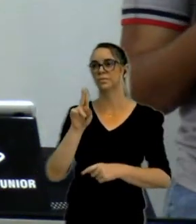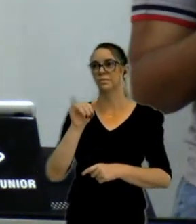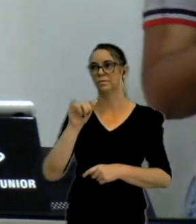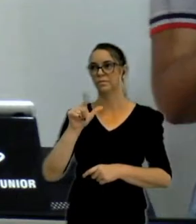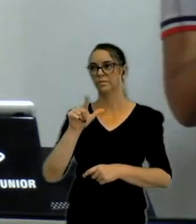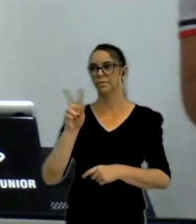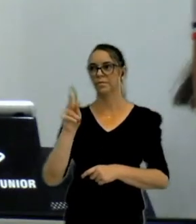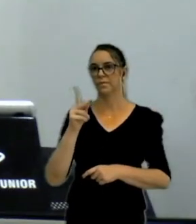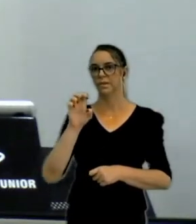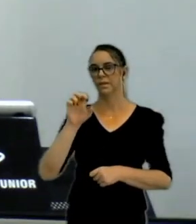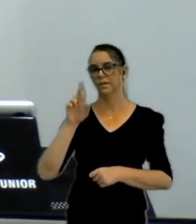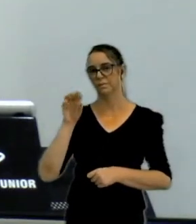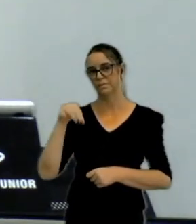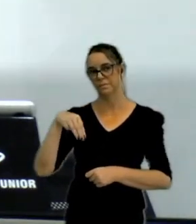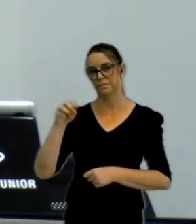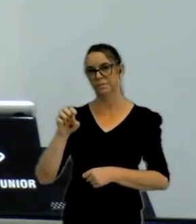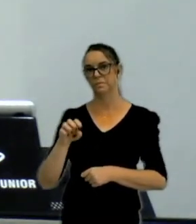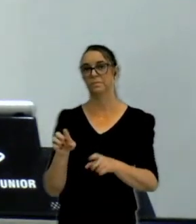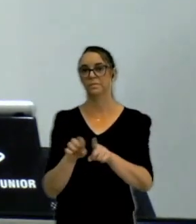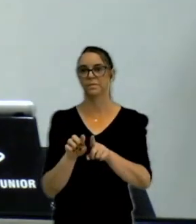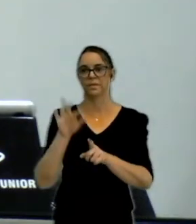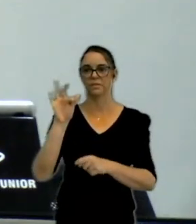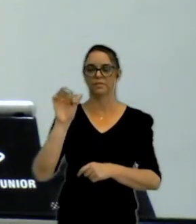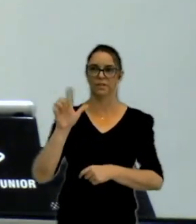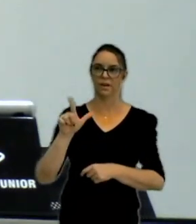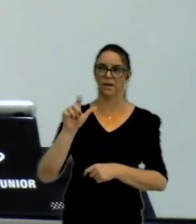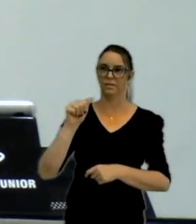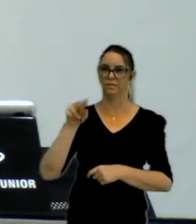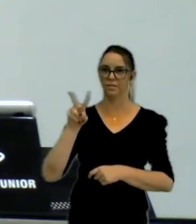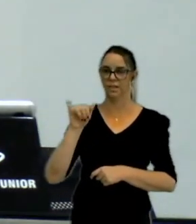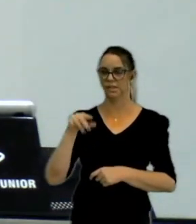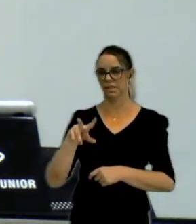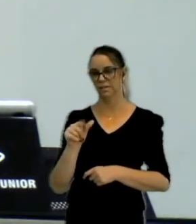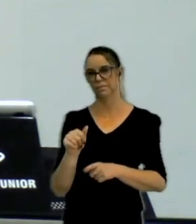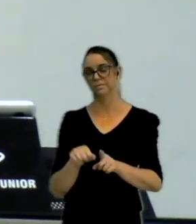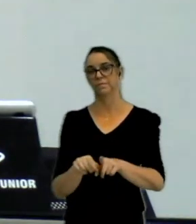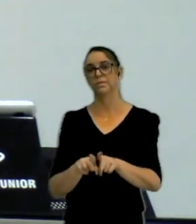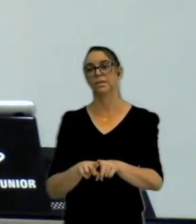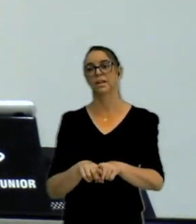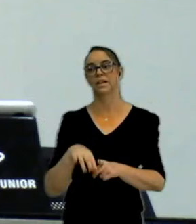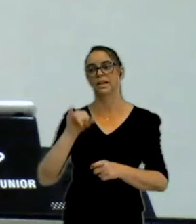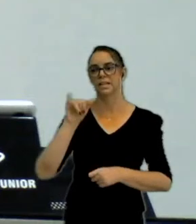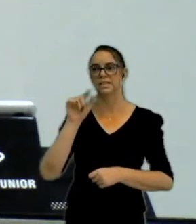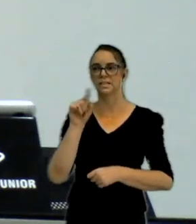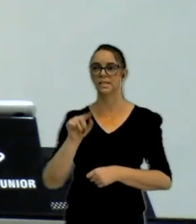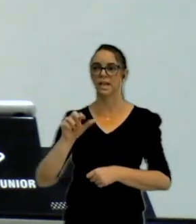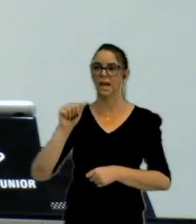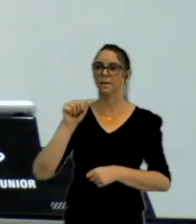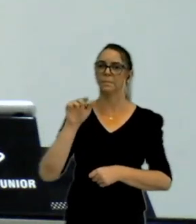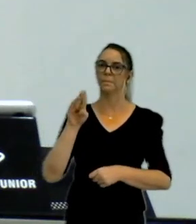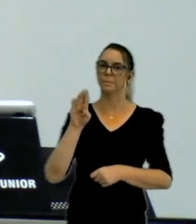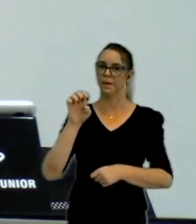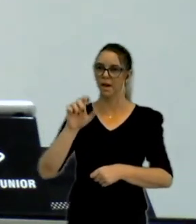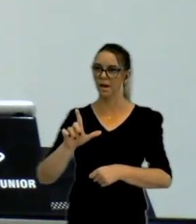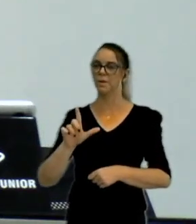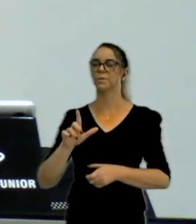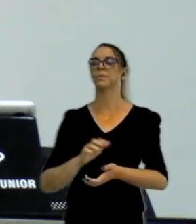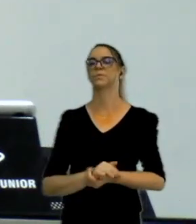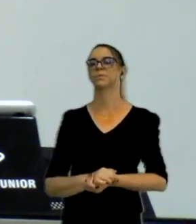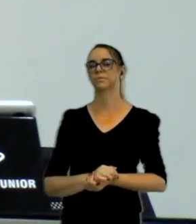Oliveira, Flavinha, lá de Armazém, nossa amiga Isabel Cristina, conhecida por Tina, lá de Açude